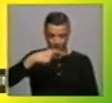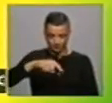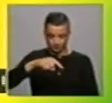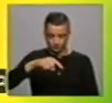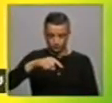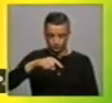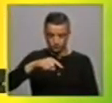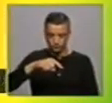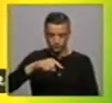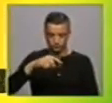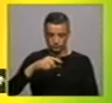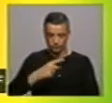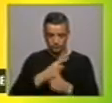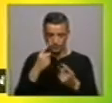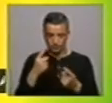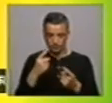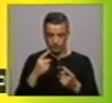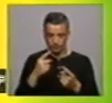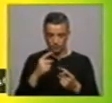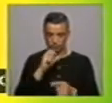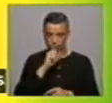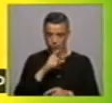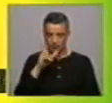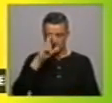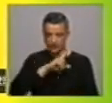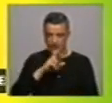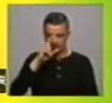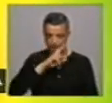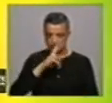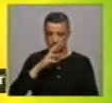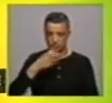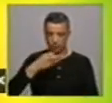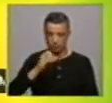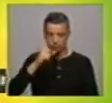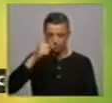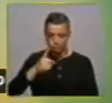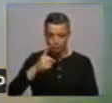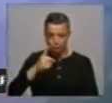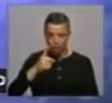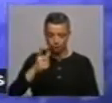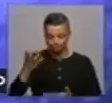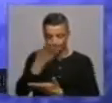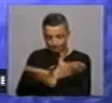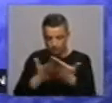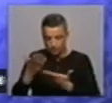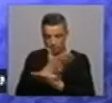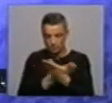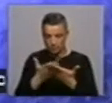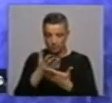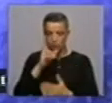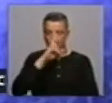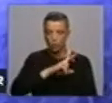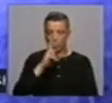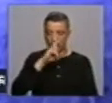de uma gigantesca depósito de gás e poeira, o que nos mostra também é a interação precisamente entre o gás